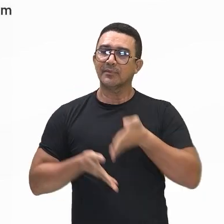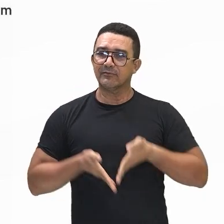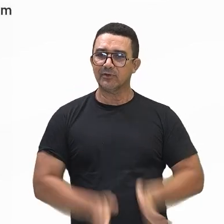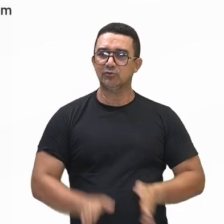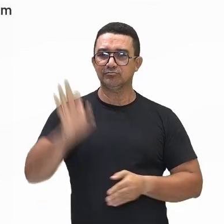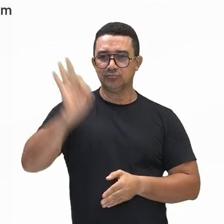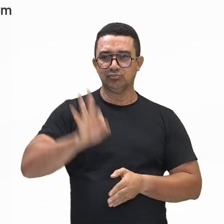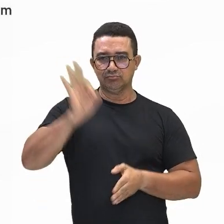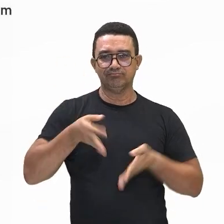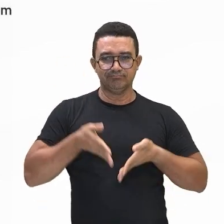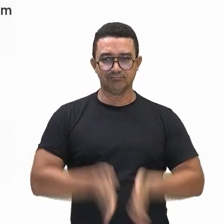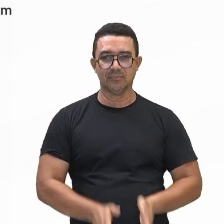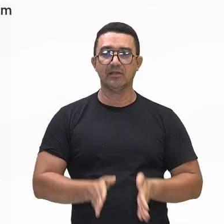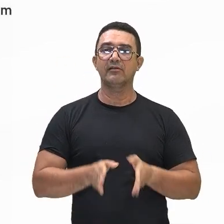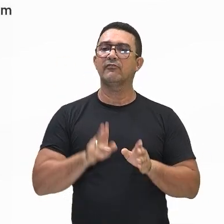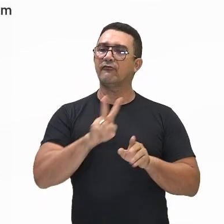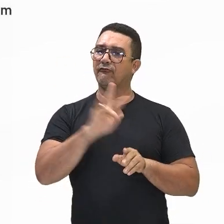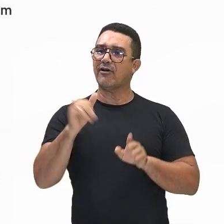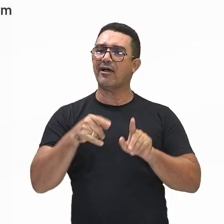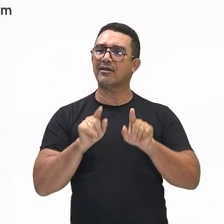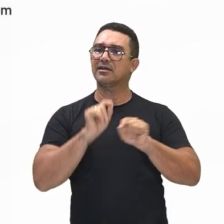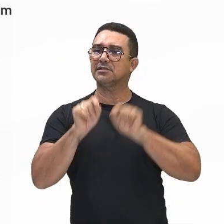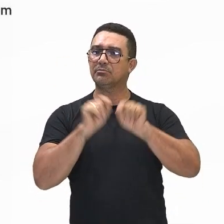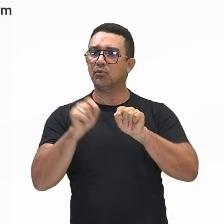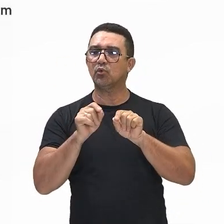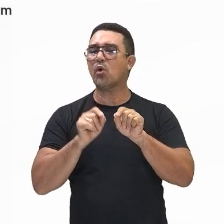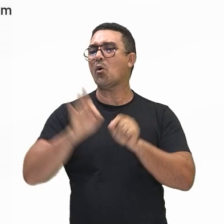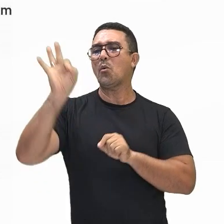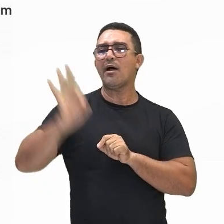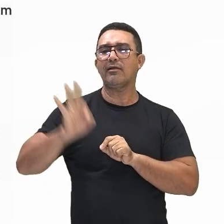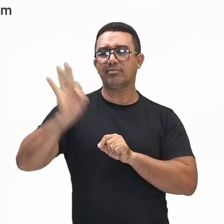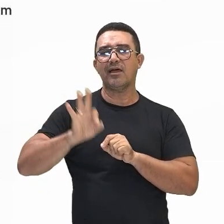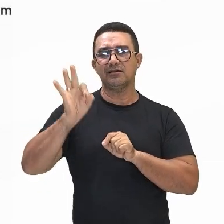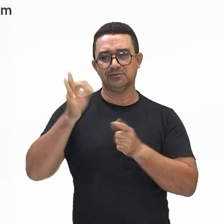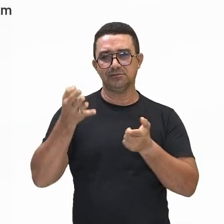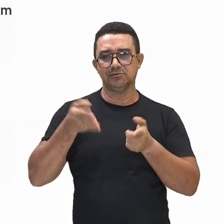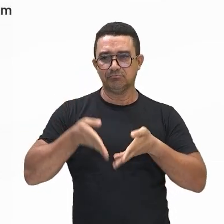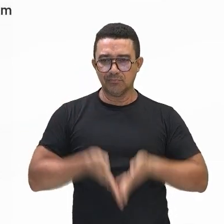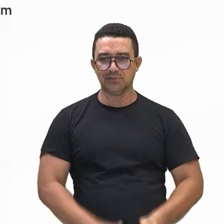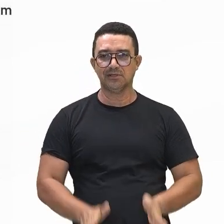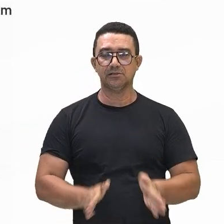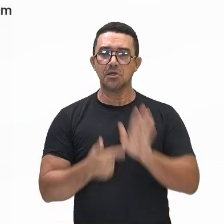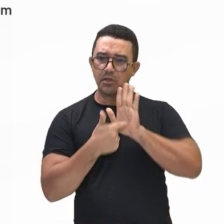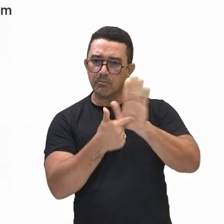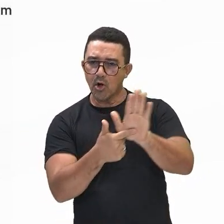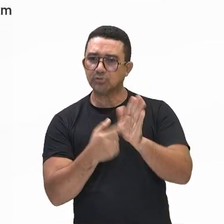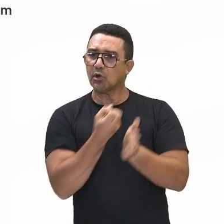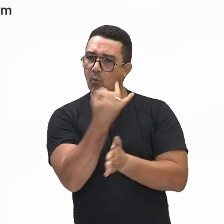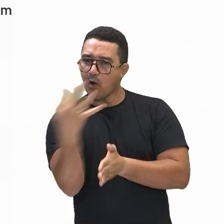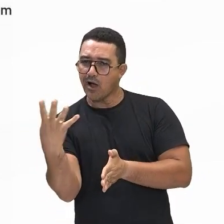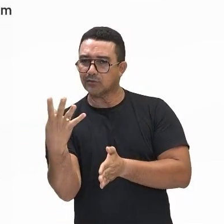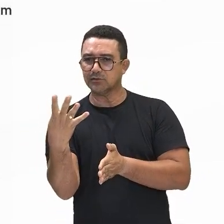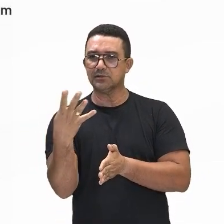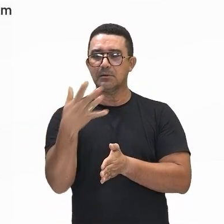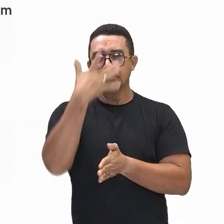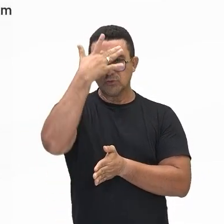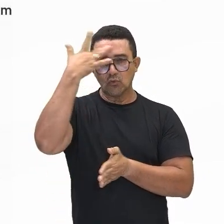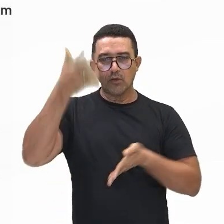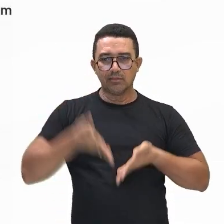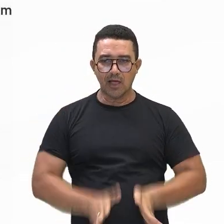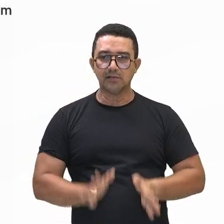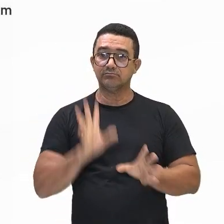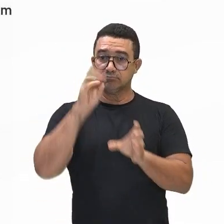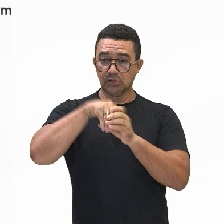fecundidade vai dizer a respeito que a taxa de natalidade, que acaba indicando ali o número de nascimentos em uma